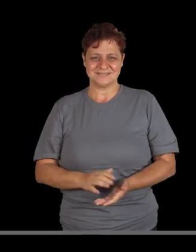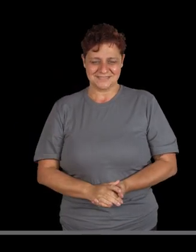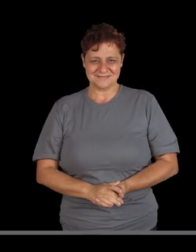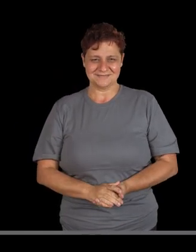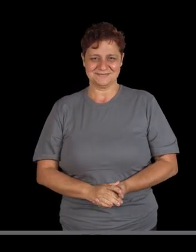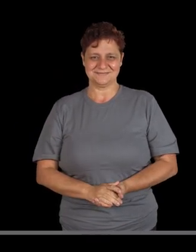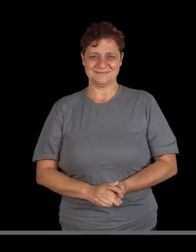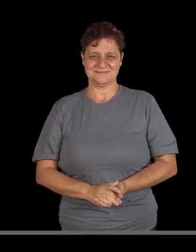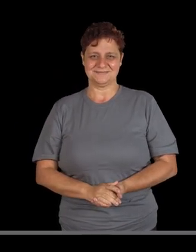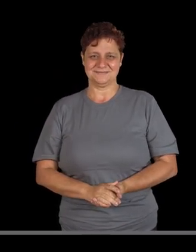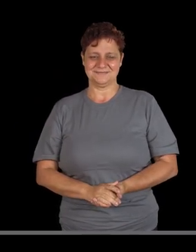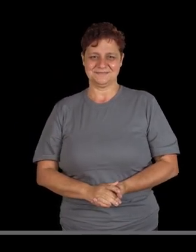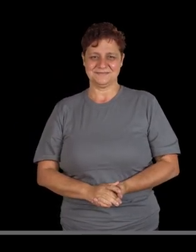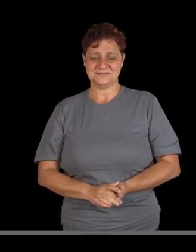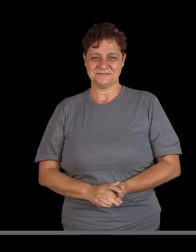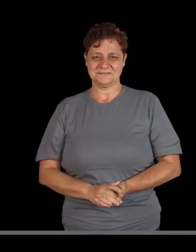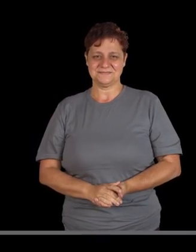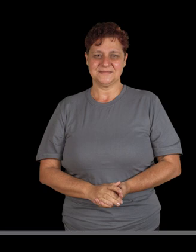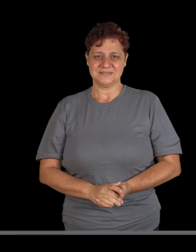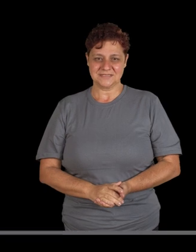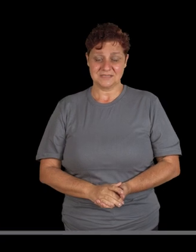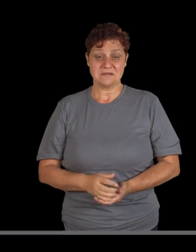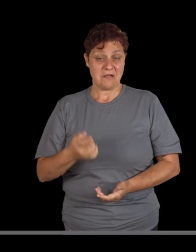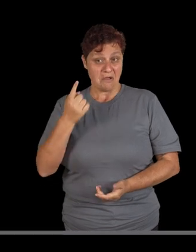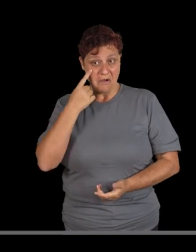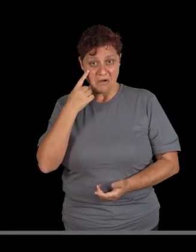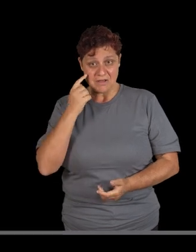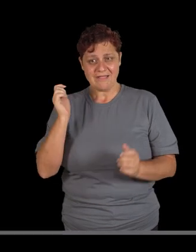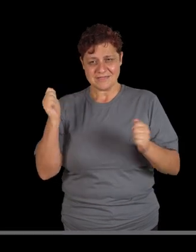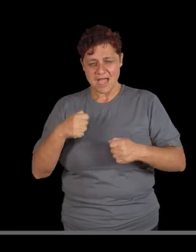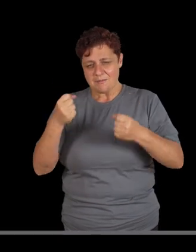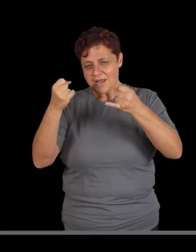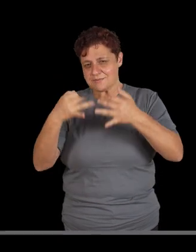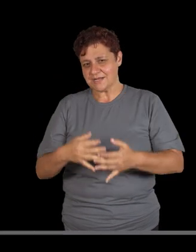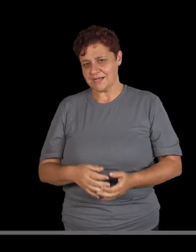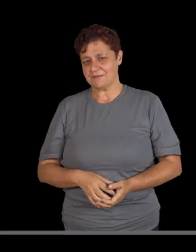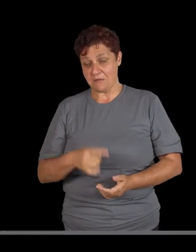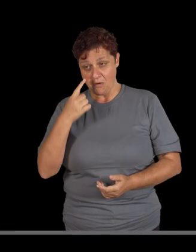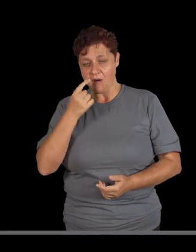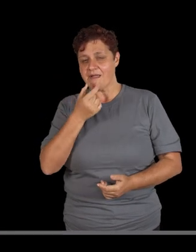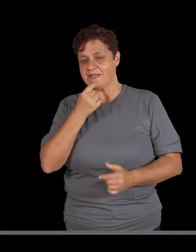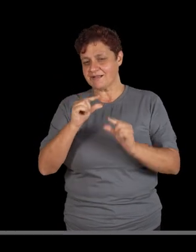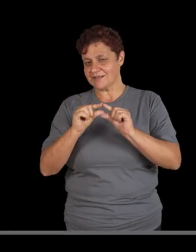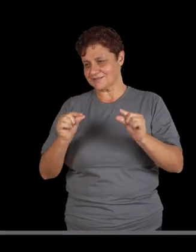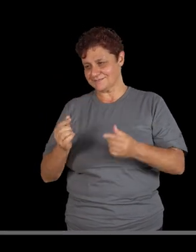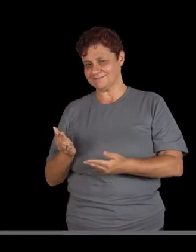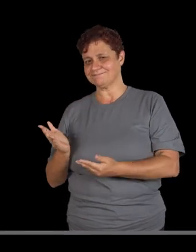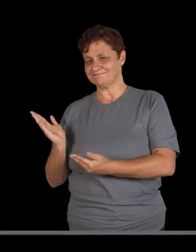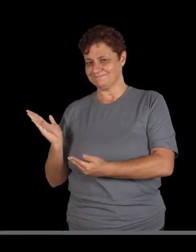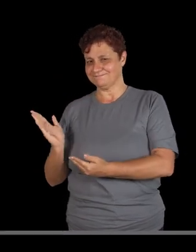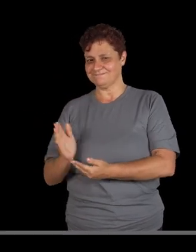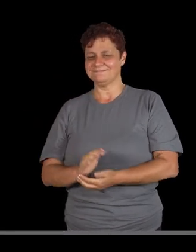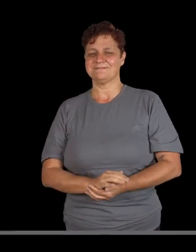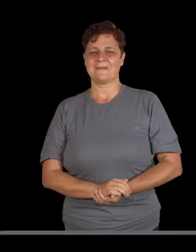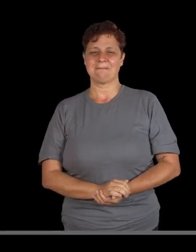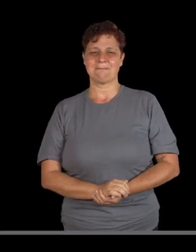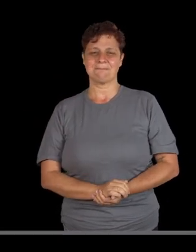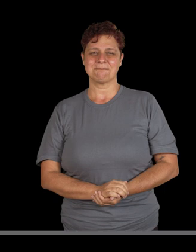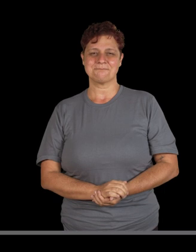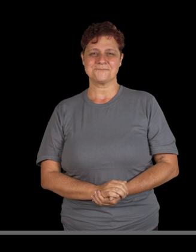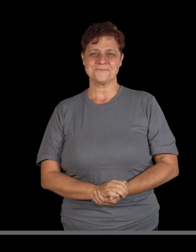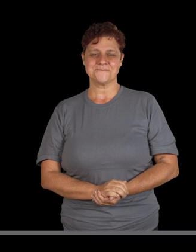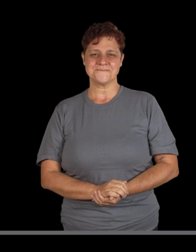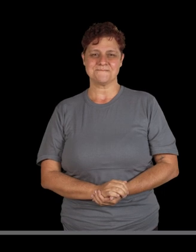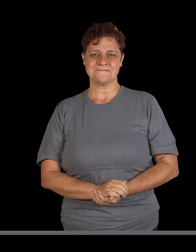você escreva eles. Olha o que eu posso falar. I'll go to the gym after the class,